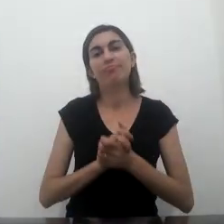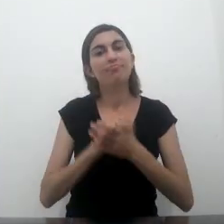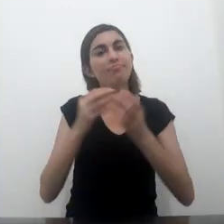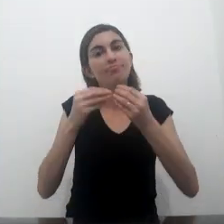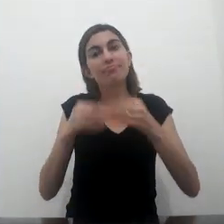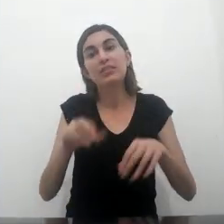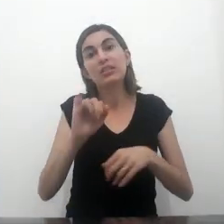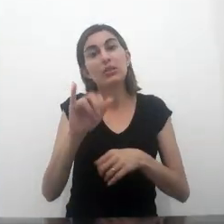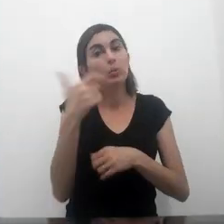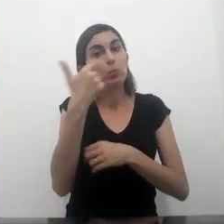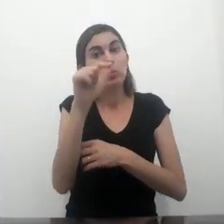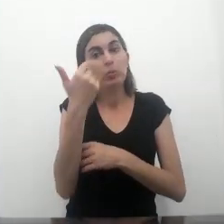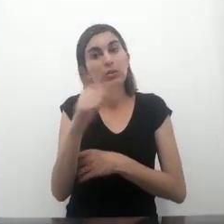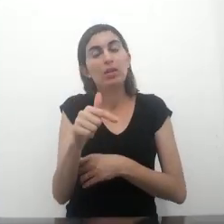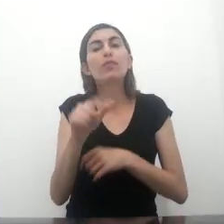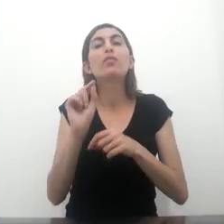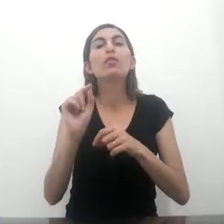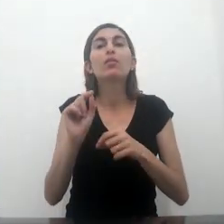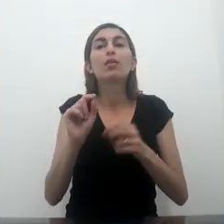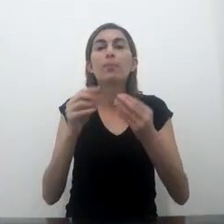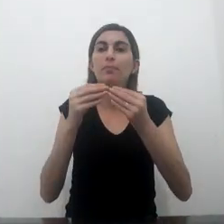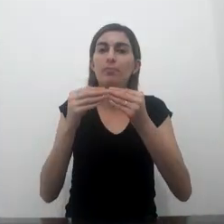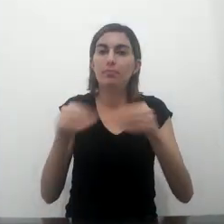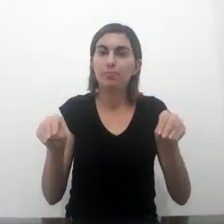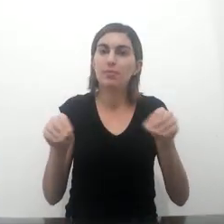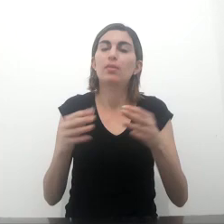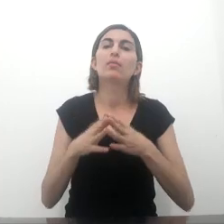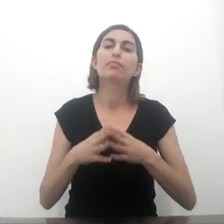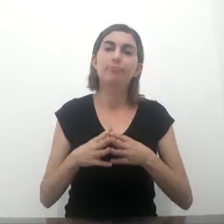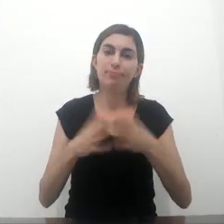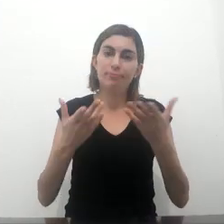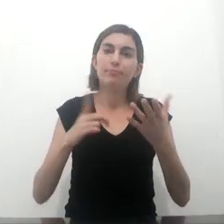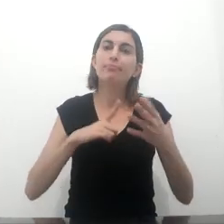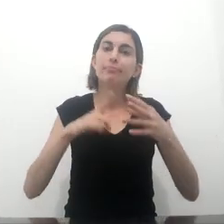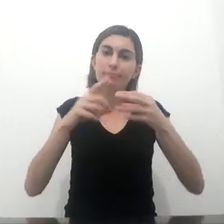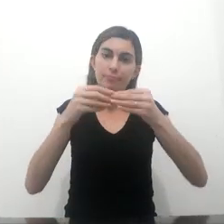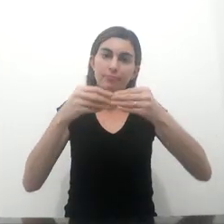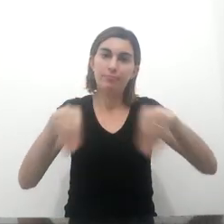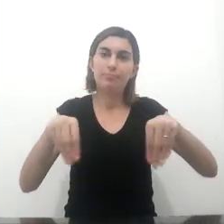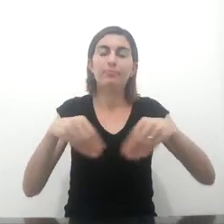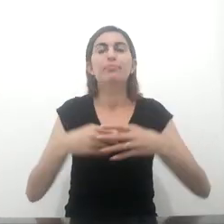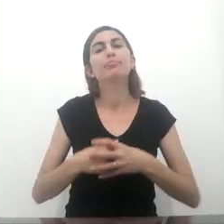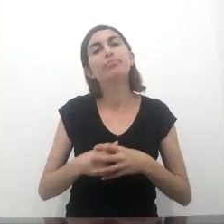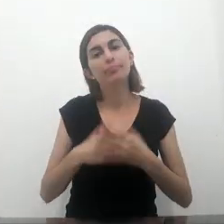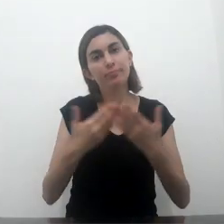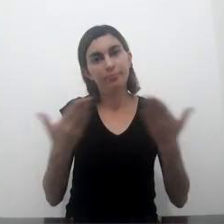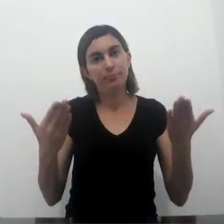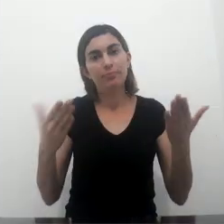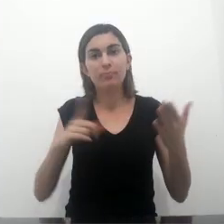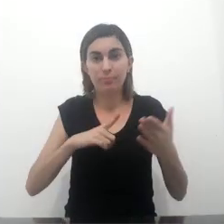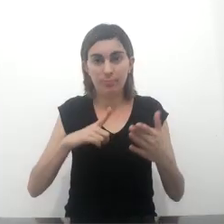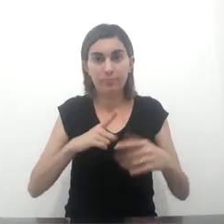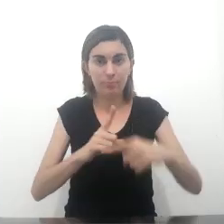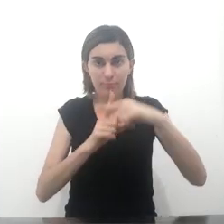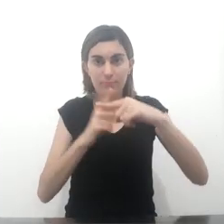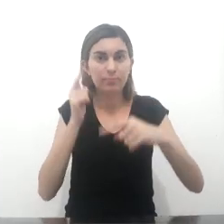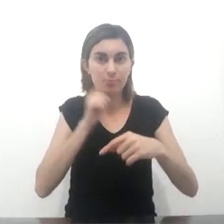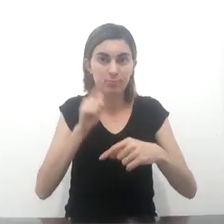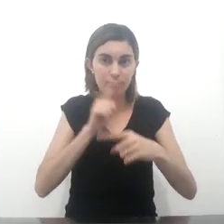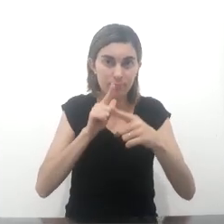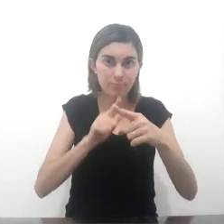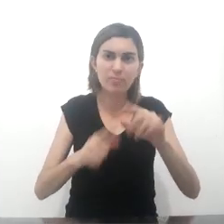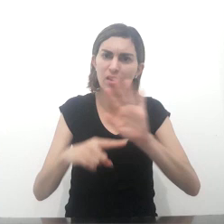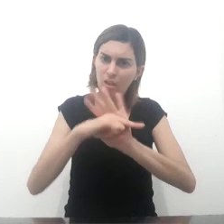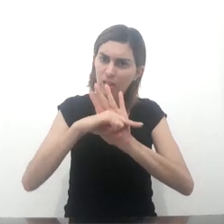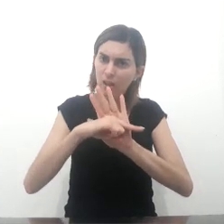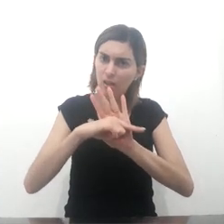lucro. Se não teve lucro, o que é que teve? Beleza. Teve prejuízo. Então, tem lucro.